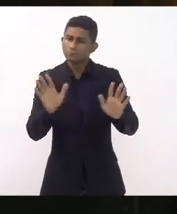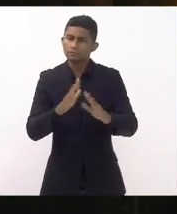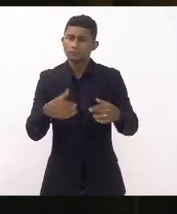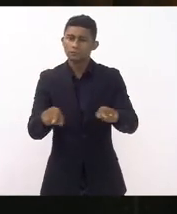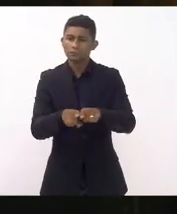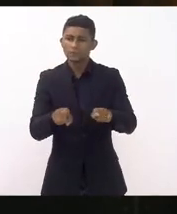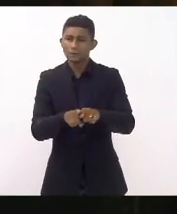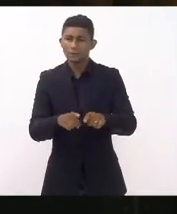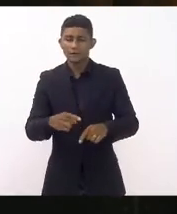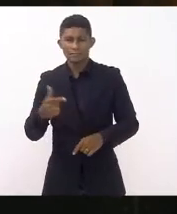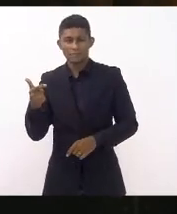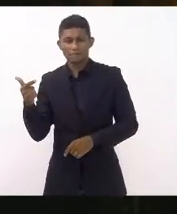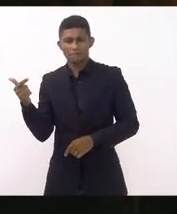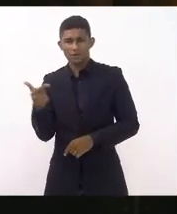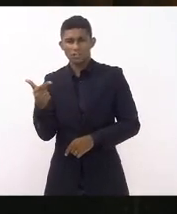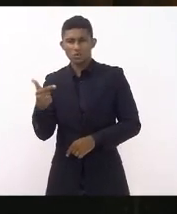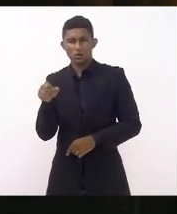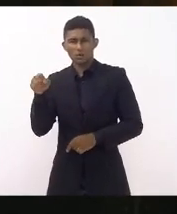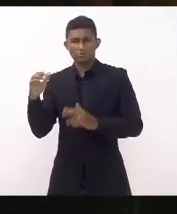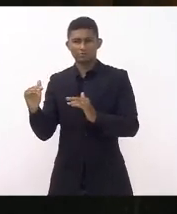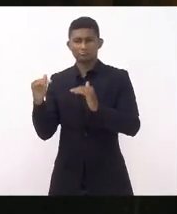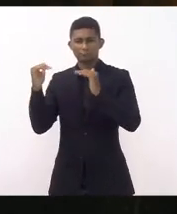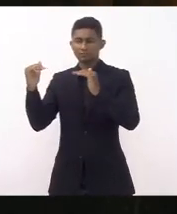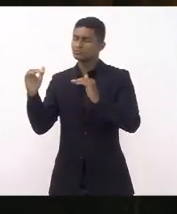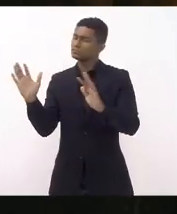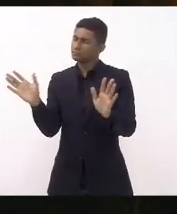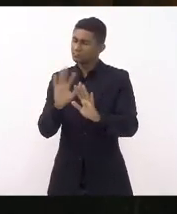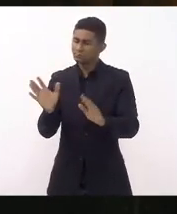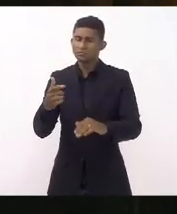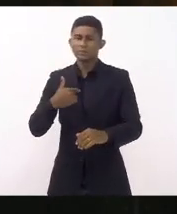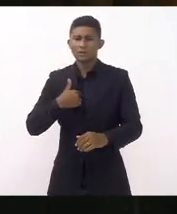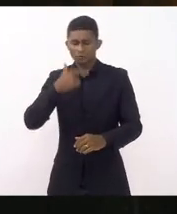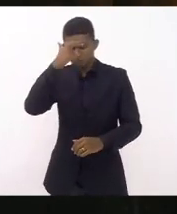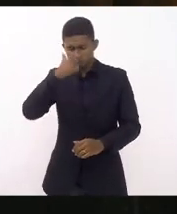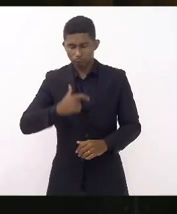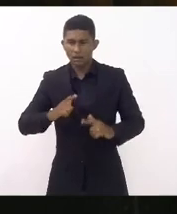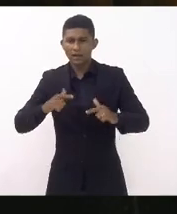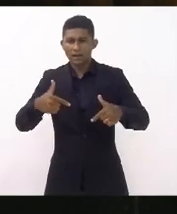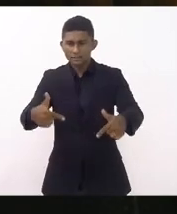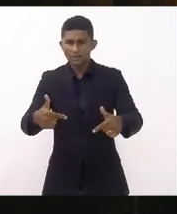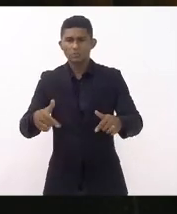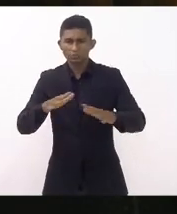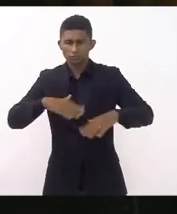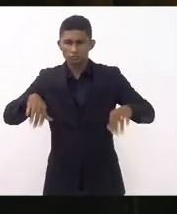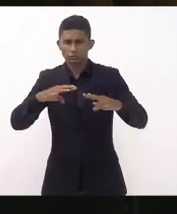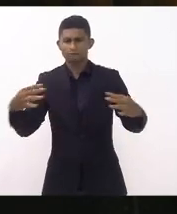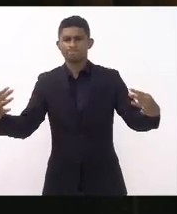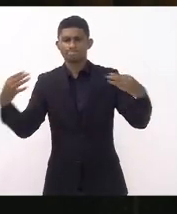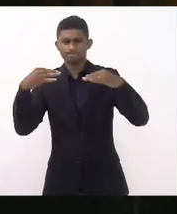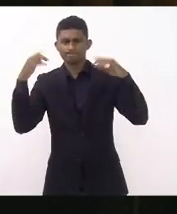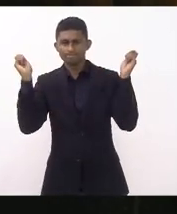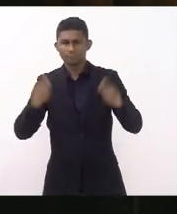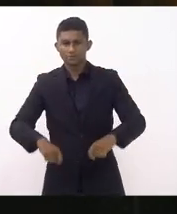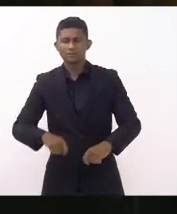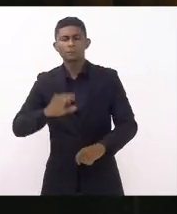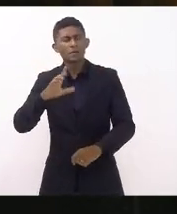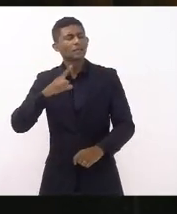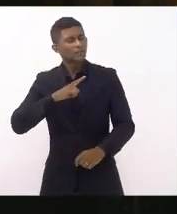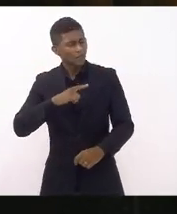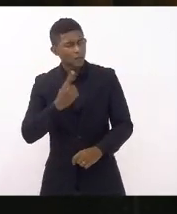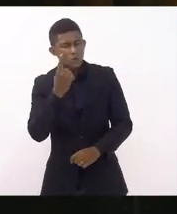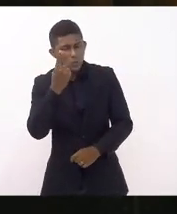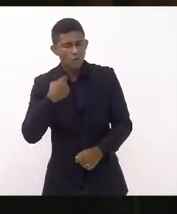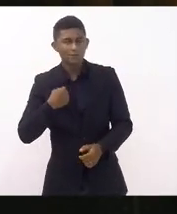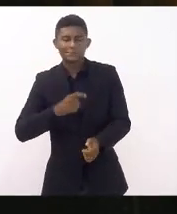para provar isso, porque as minhas condutas falam por si só. Mas tem acontecido uma coisa que me irrita e me